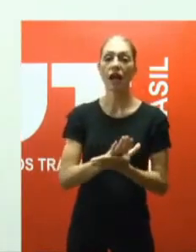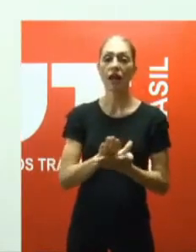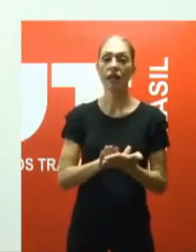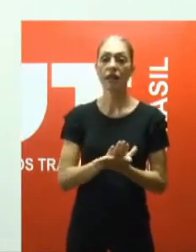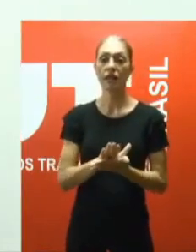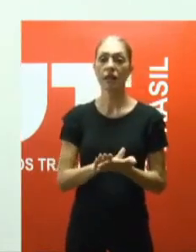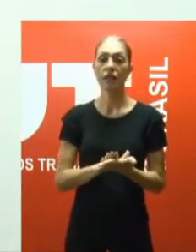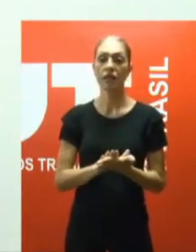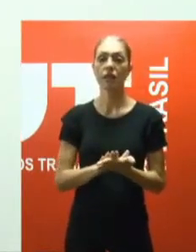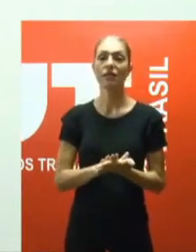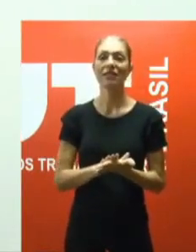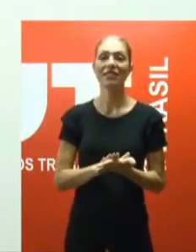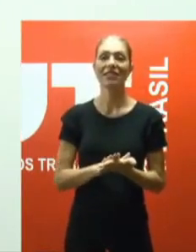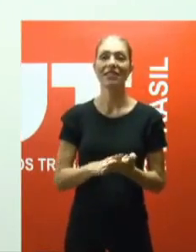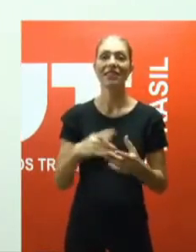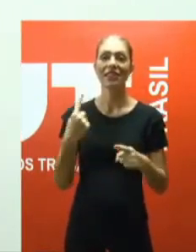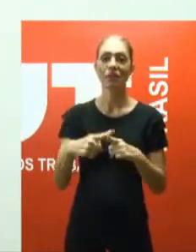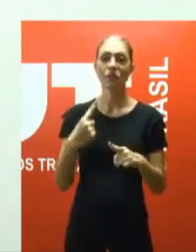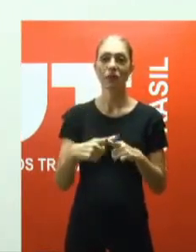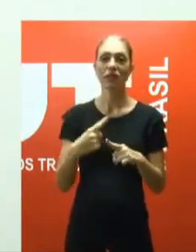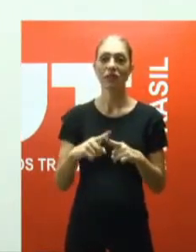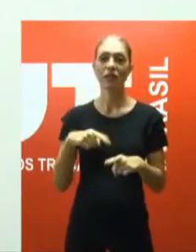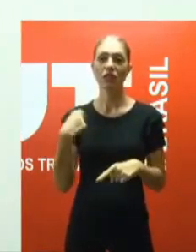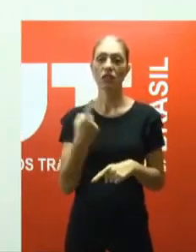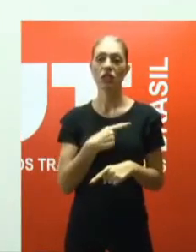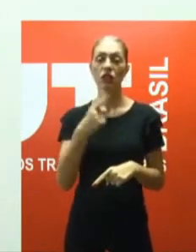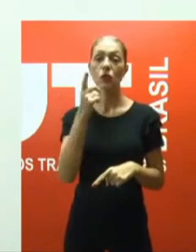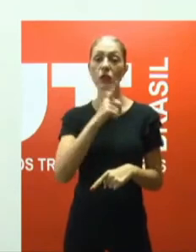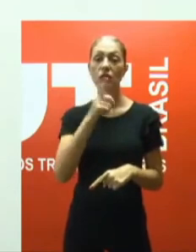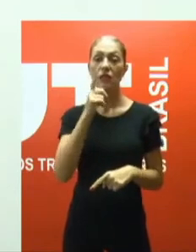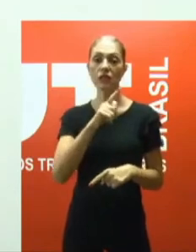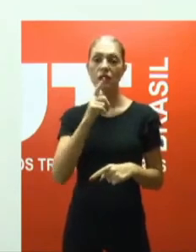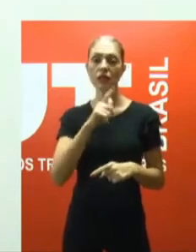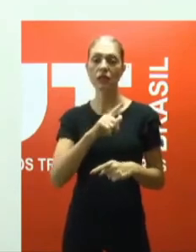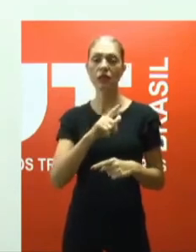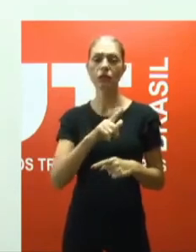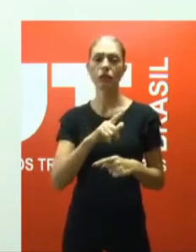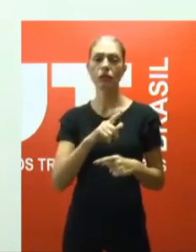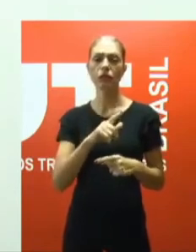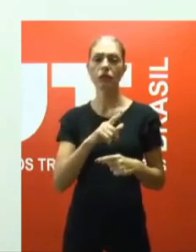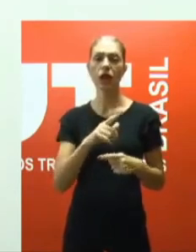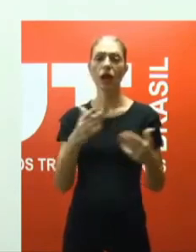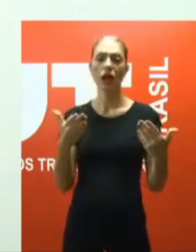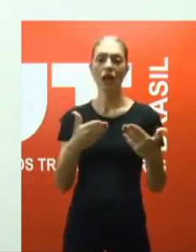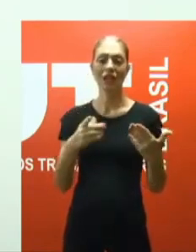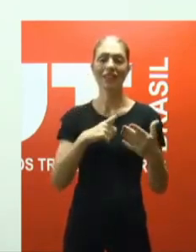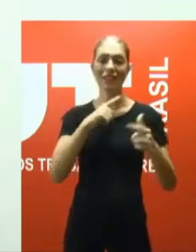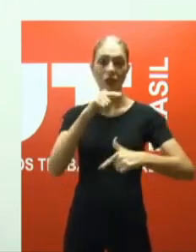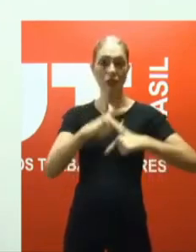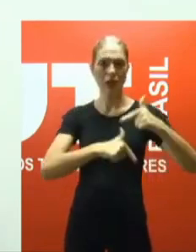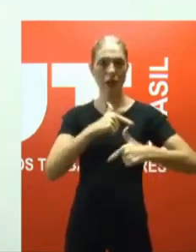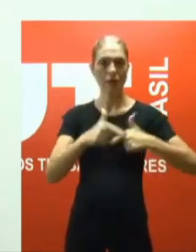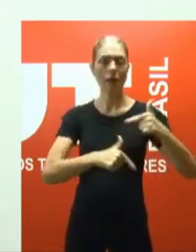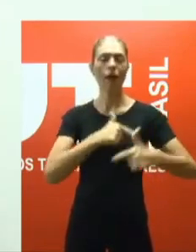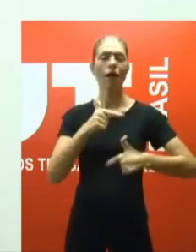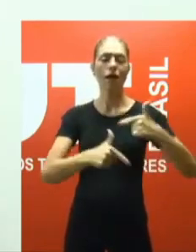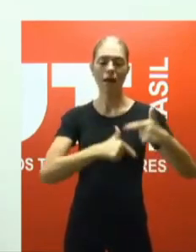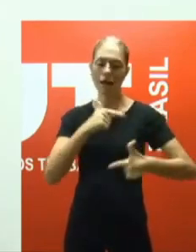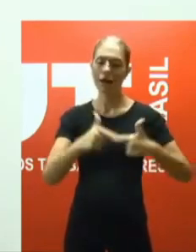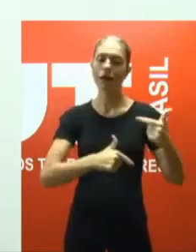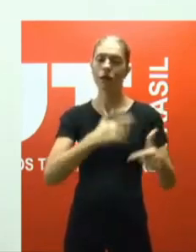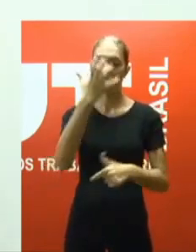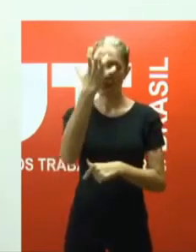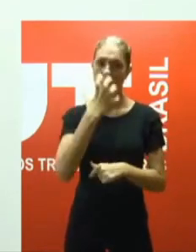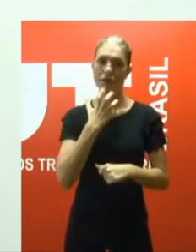para não deixar. Então nós vamos ter... Sabe, que tem um trabalho muito, muito, muito